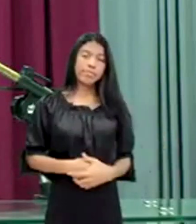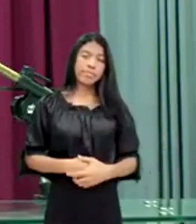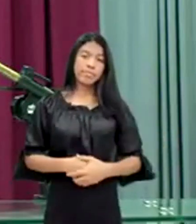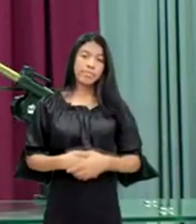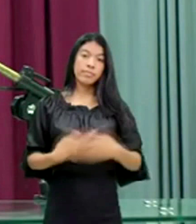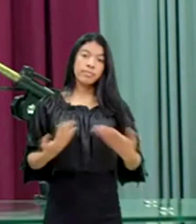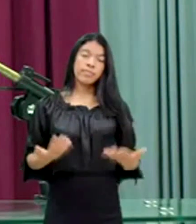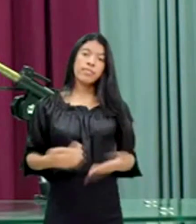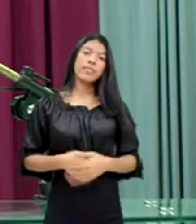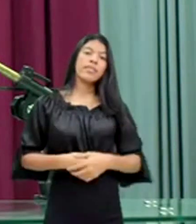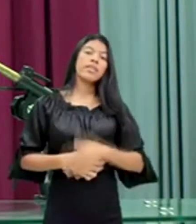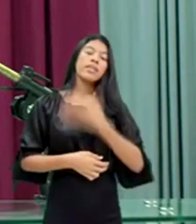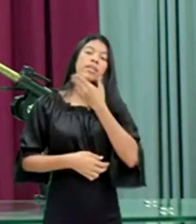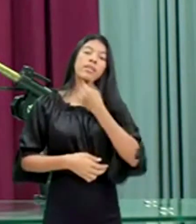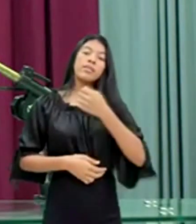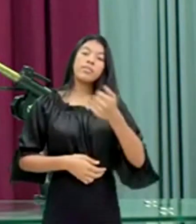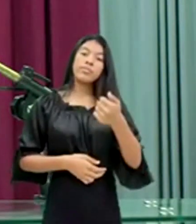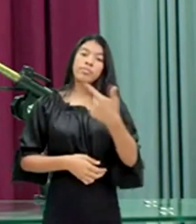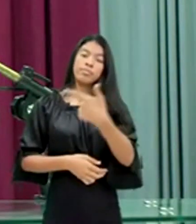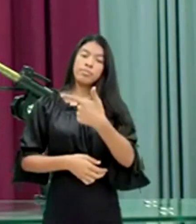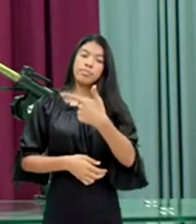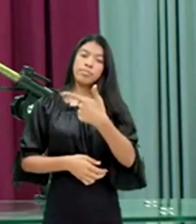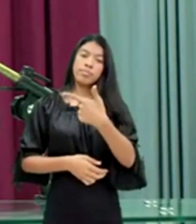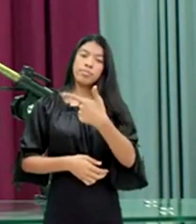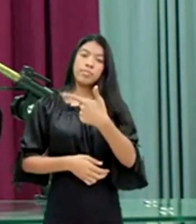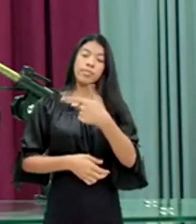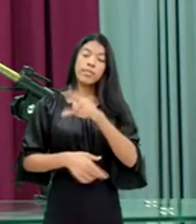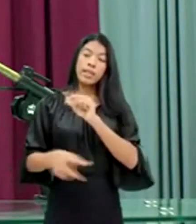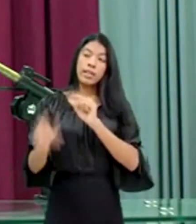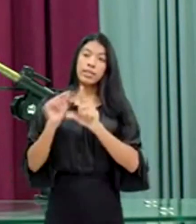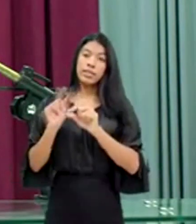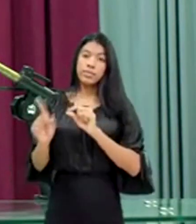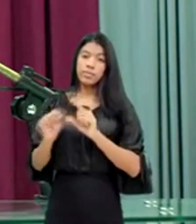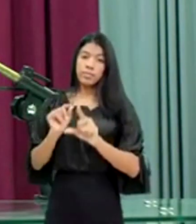12 homens foram escolhidos,